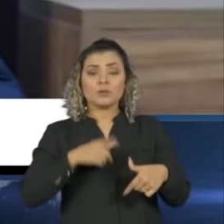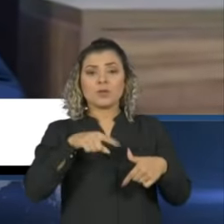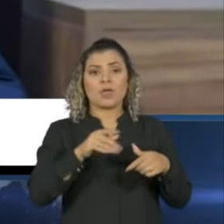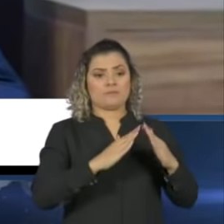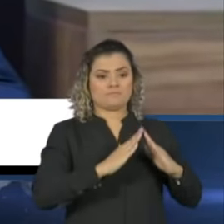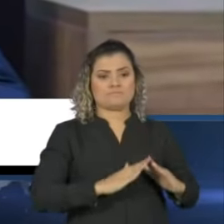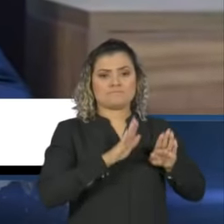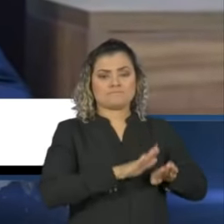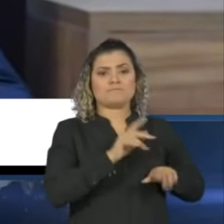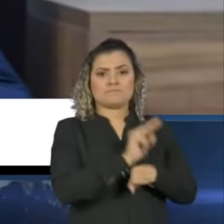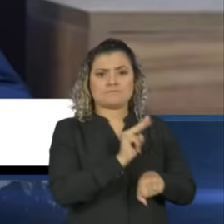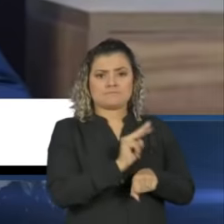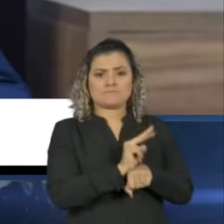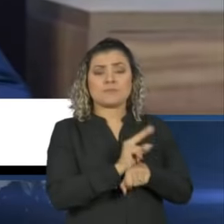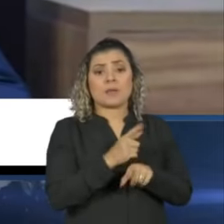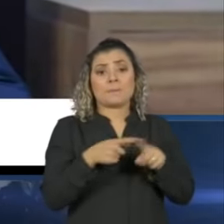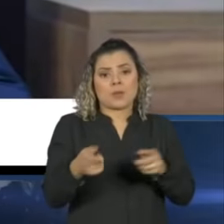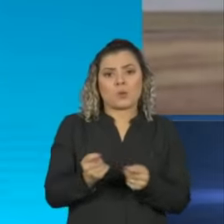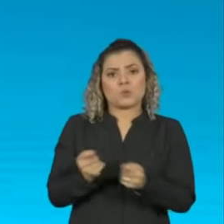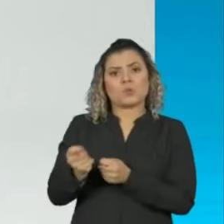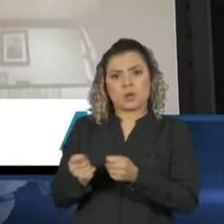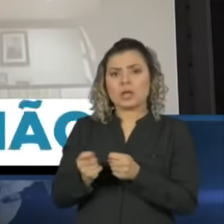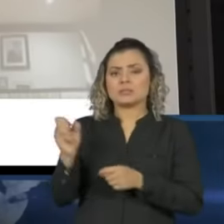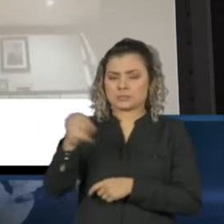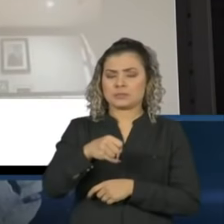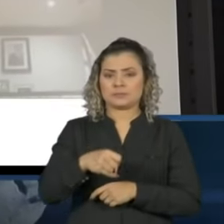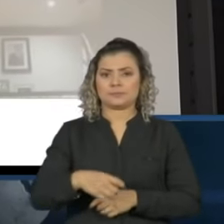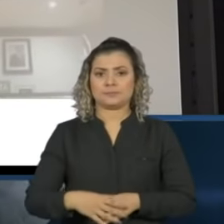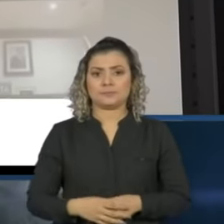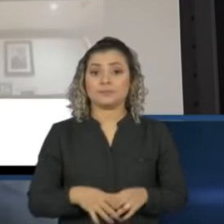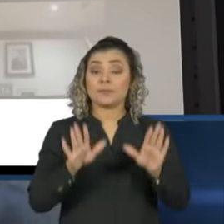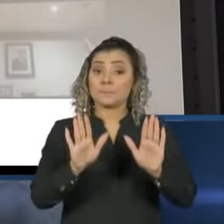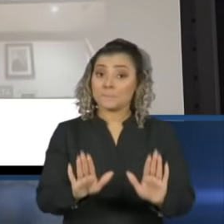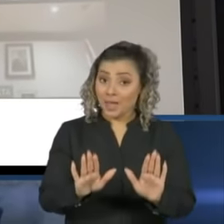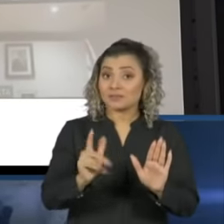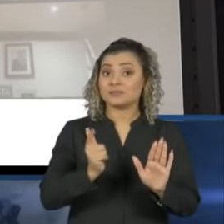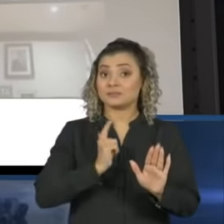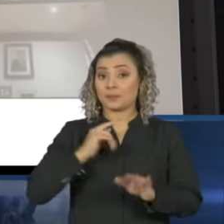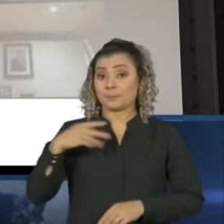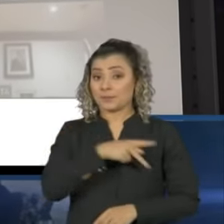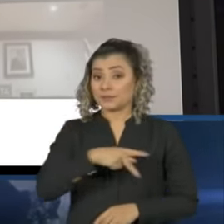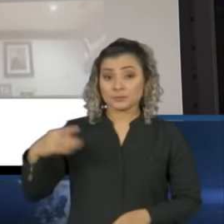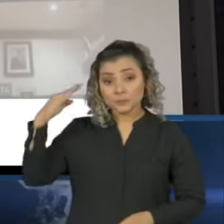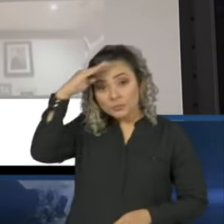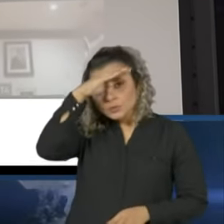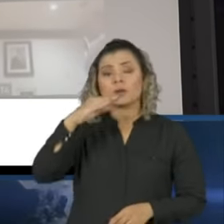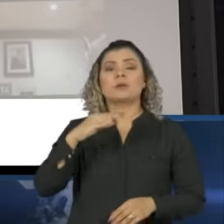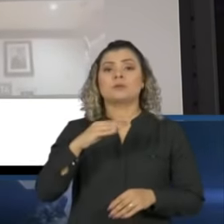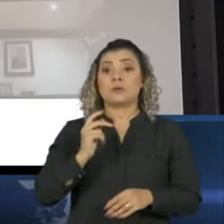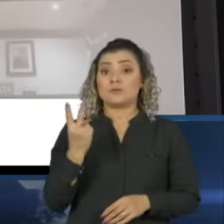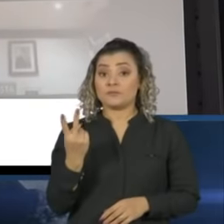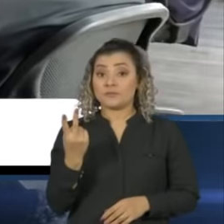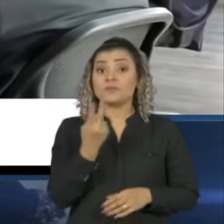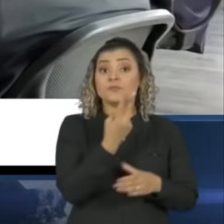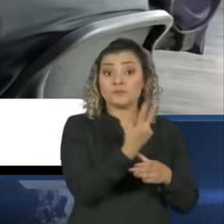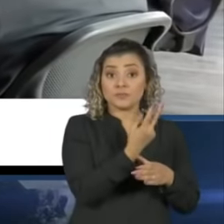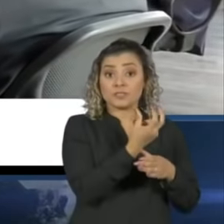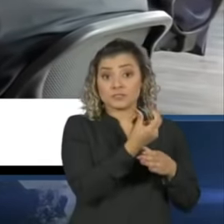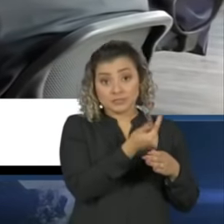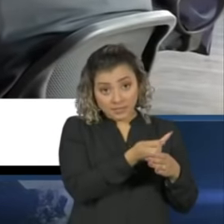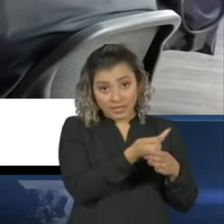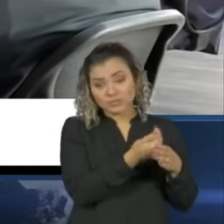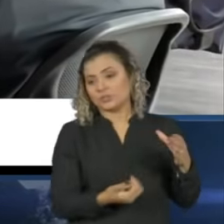isolamento social para conter o coronavírus. Apesar da fala de Bolsonaro, 26 dos 27